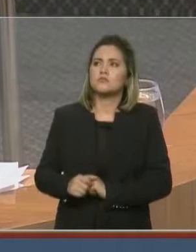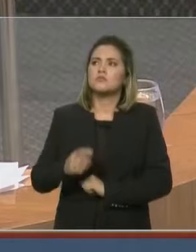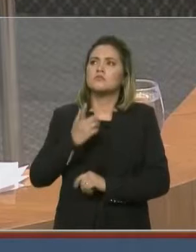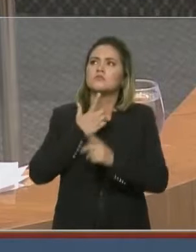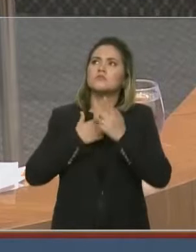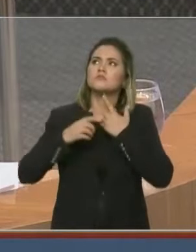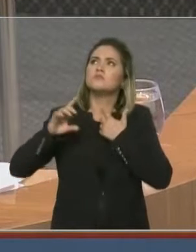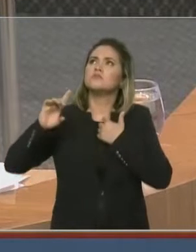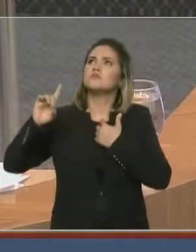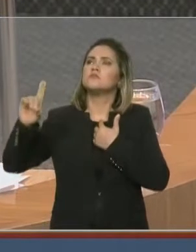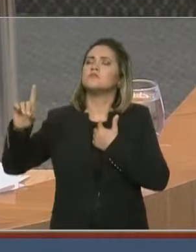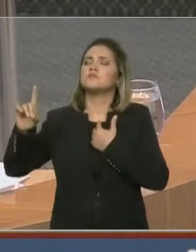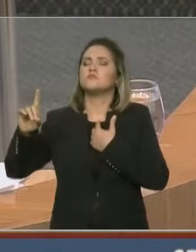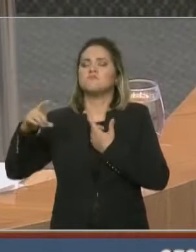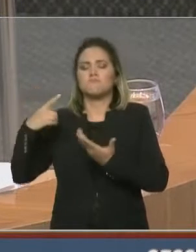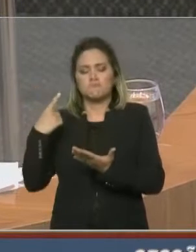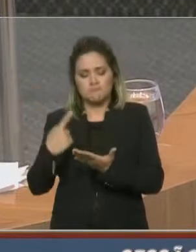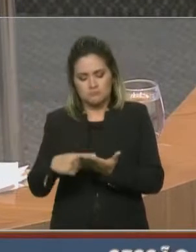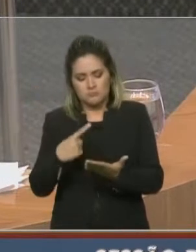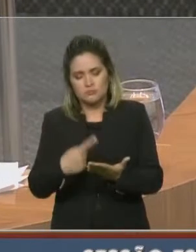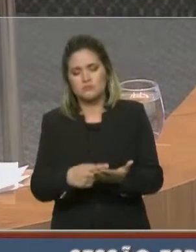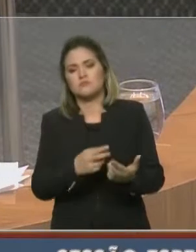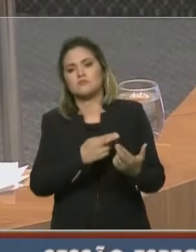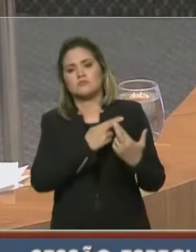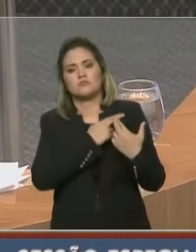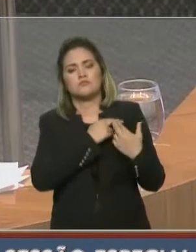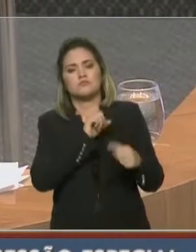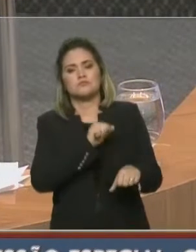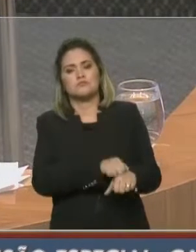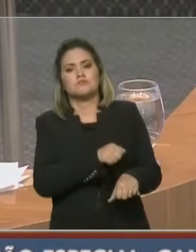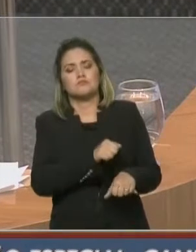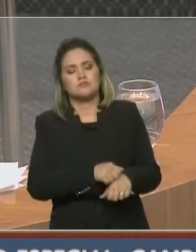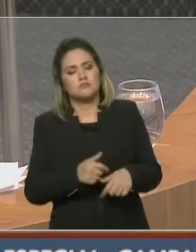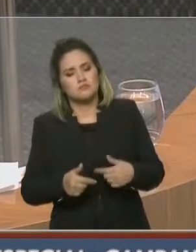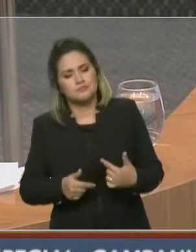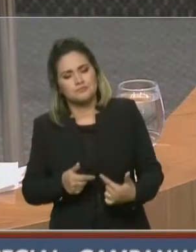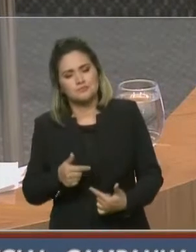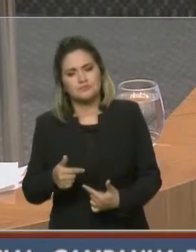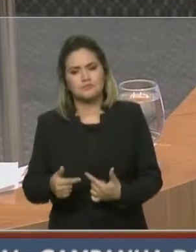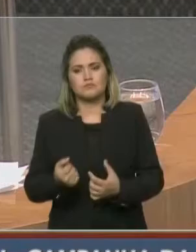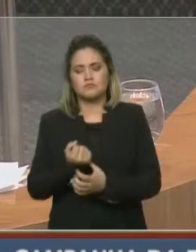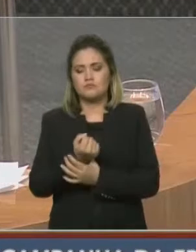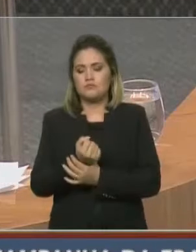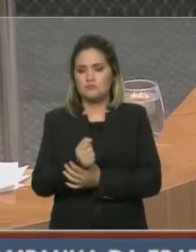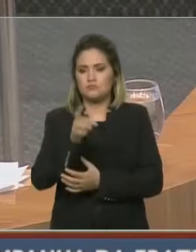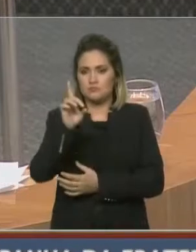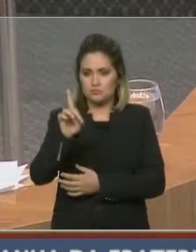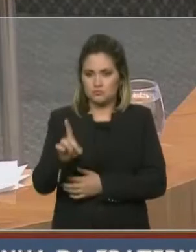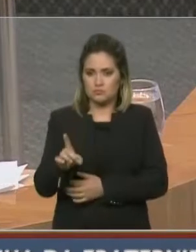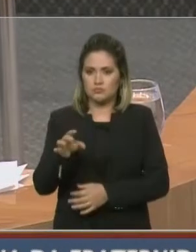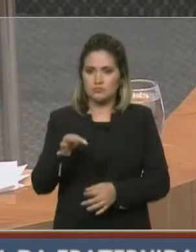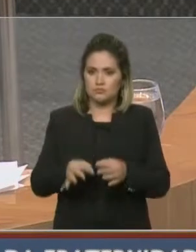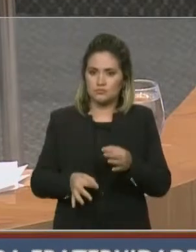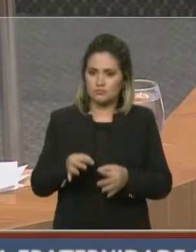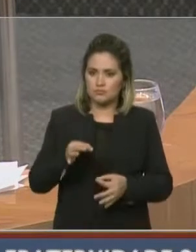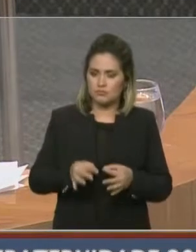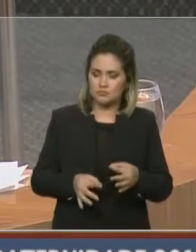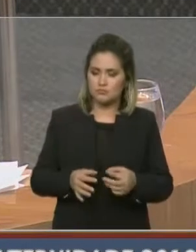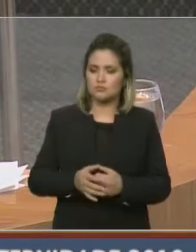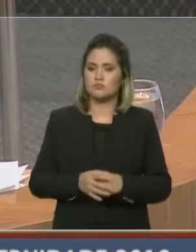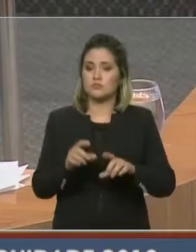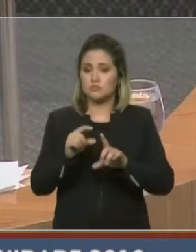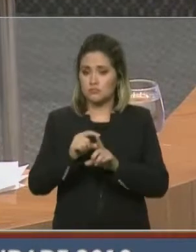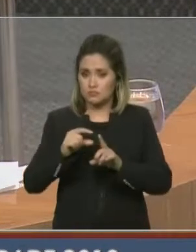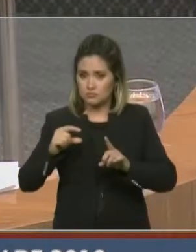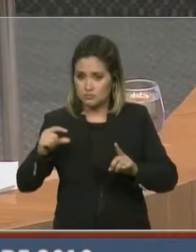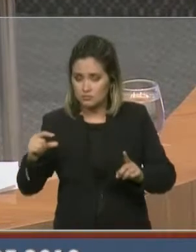e lutaram para lhes garantir o direito e a justiça. O lema da campanha da Fraternidade de